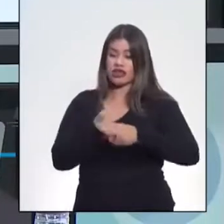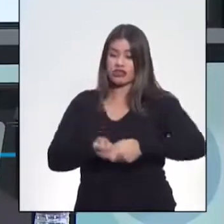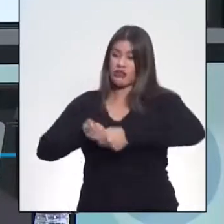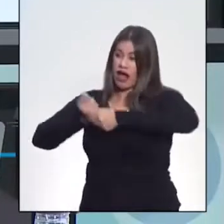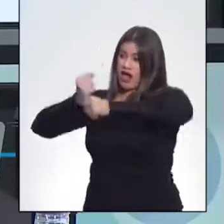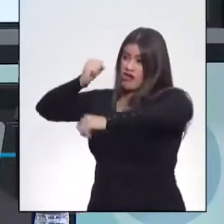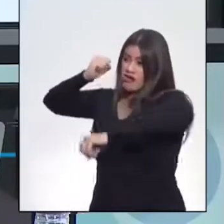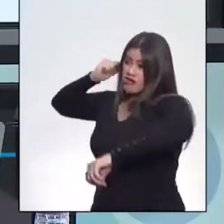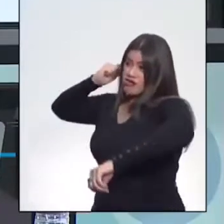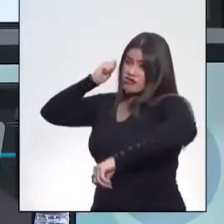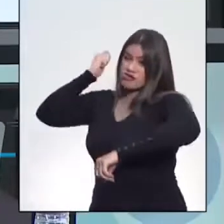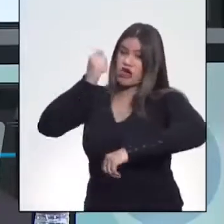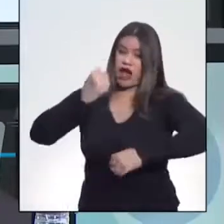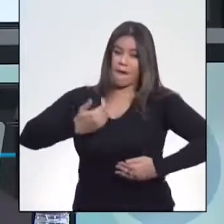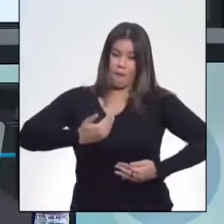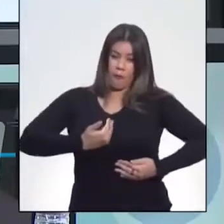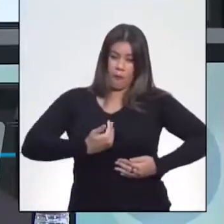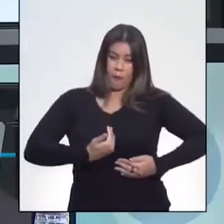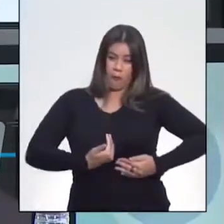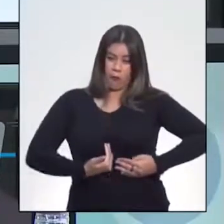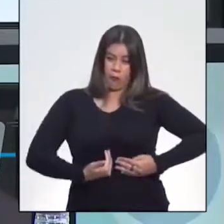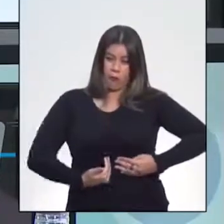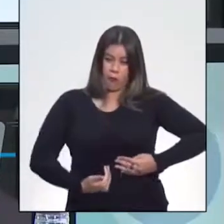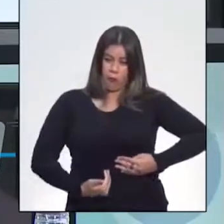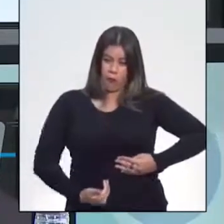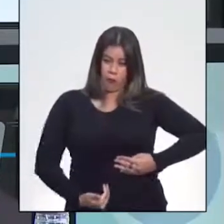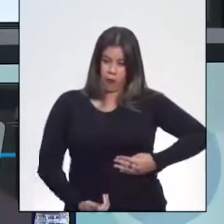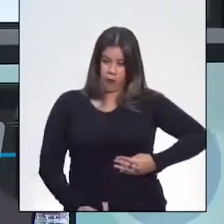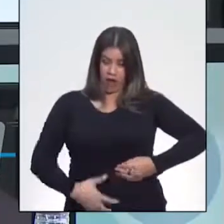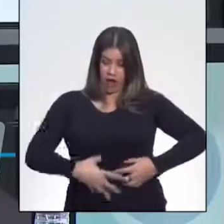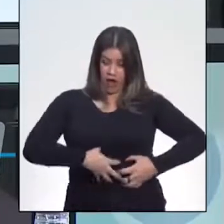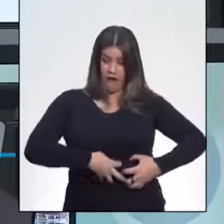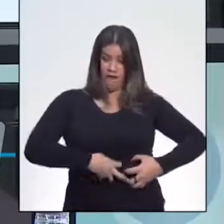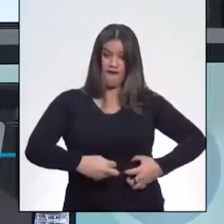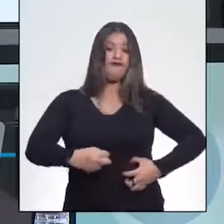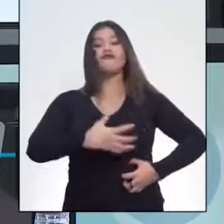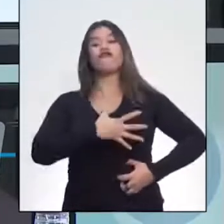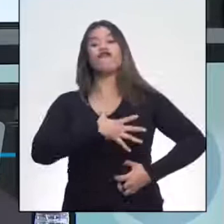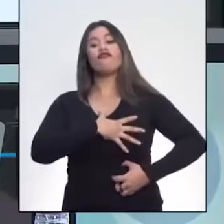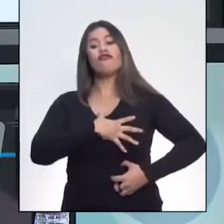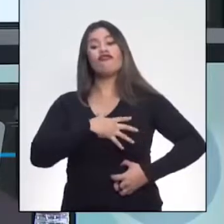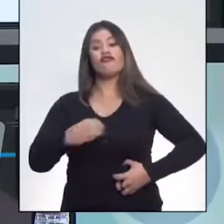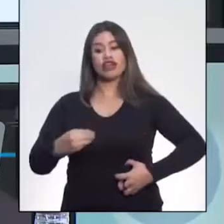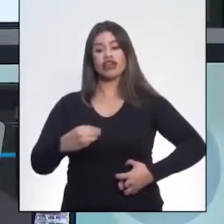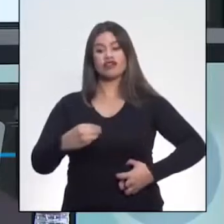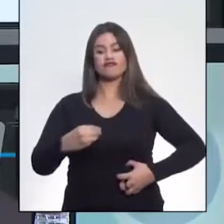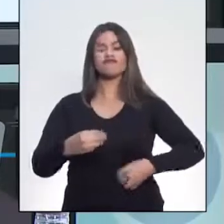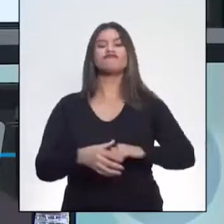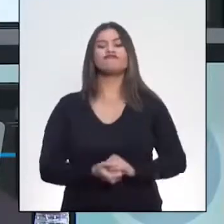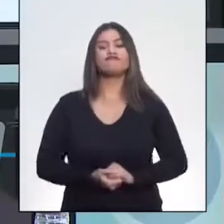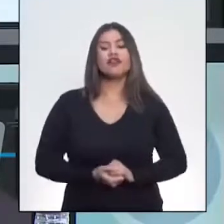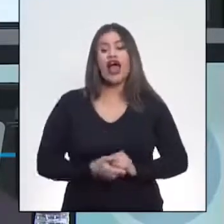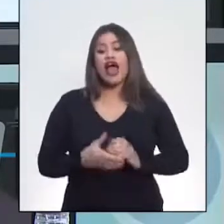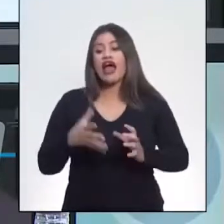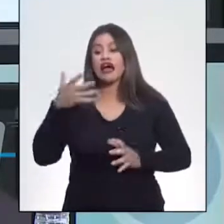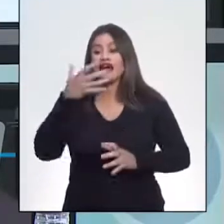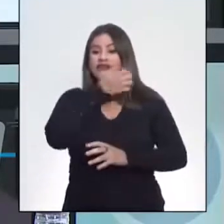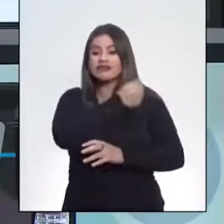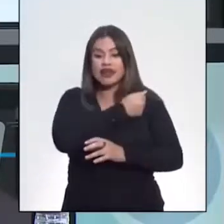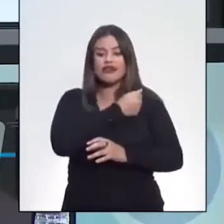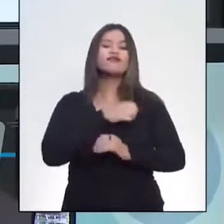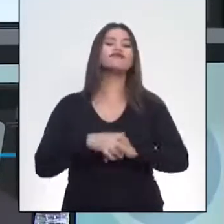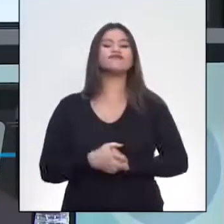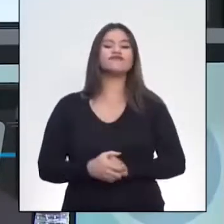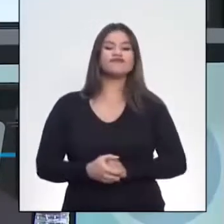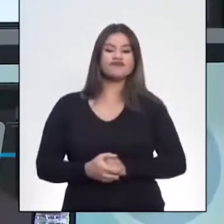muito do Apolo e falamos do ajustam bem mas você conhece a gente fala um pouquinho mais sobre isso falando sobre